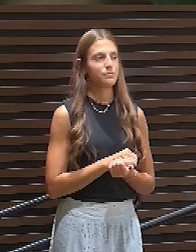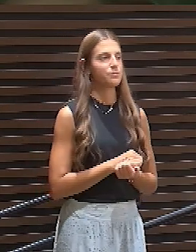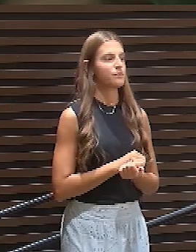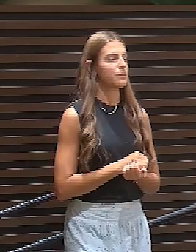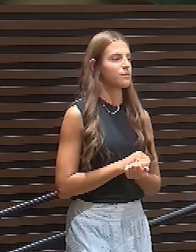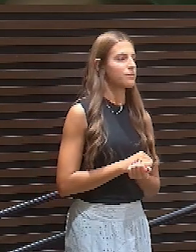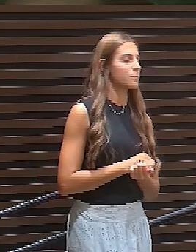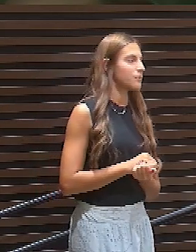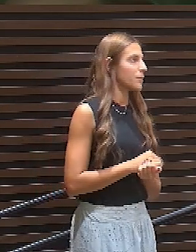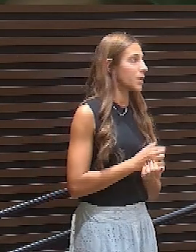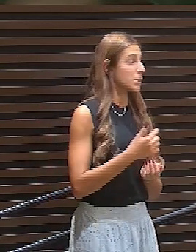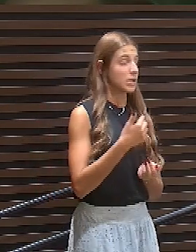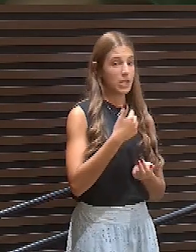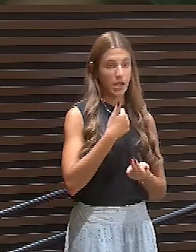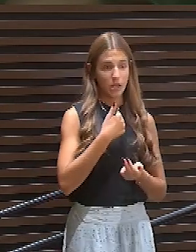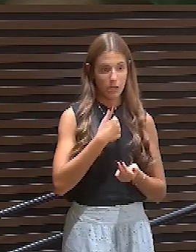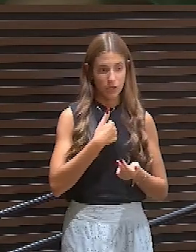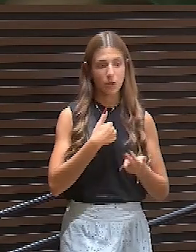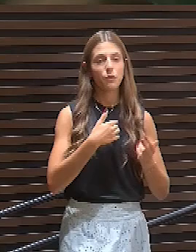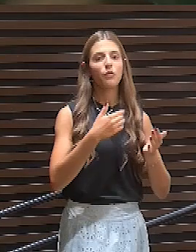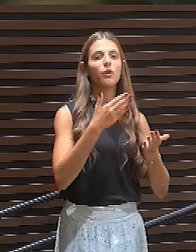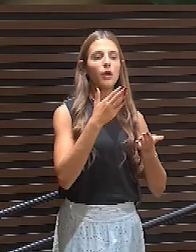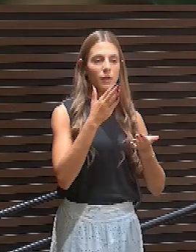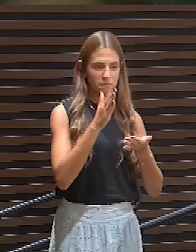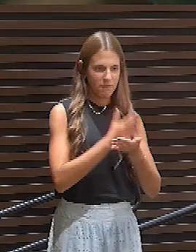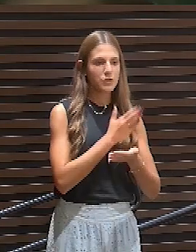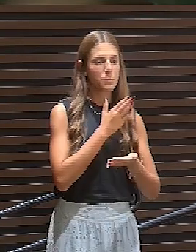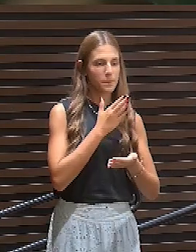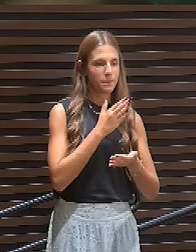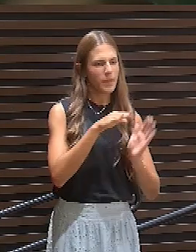E eu faço parte dessa raça.